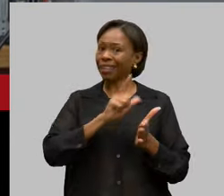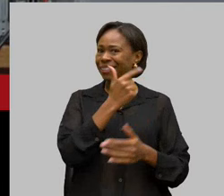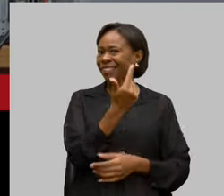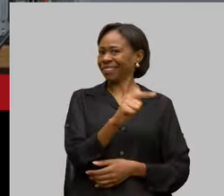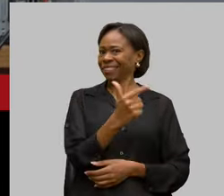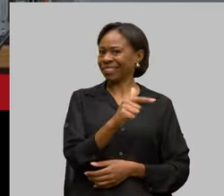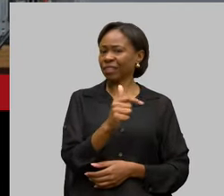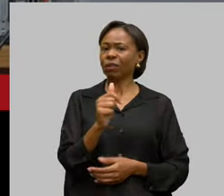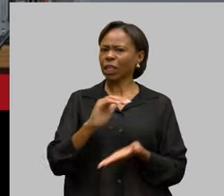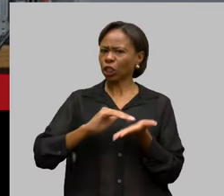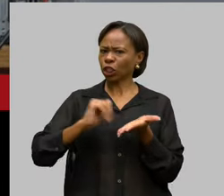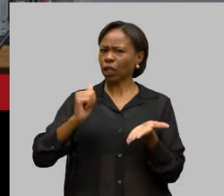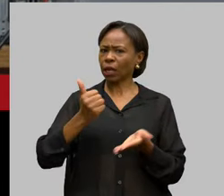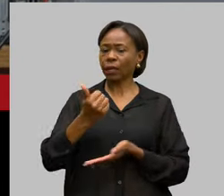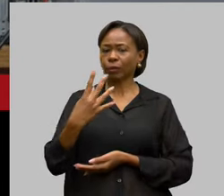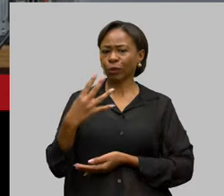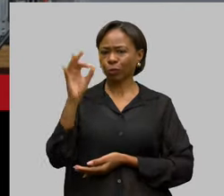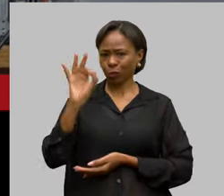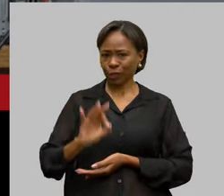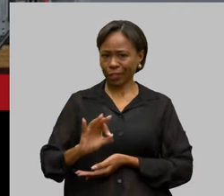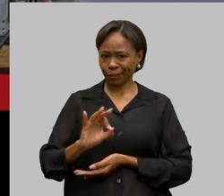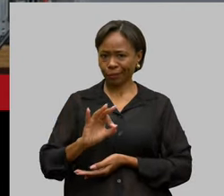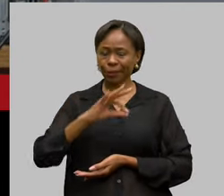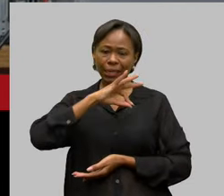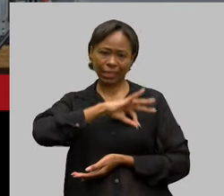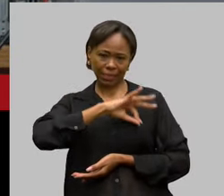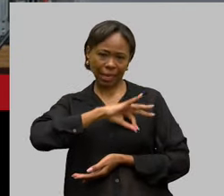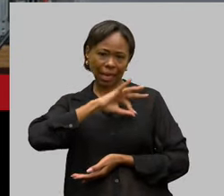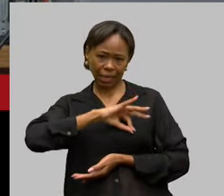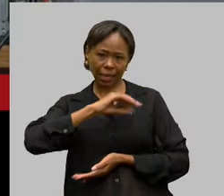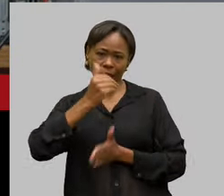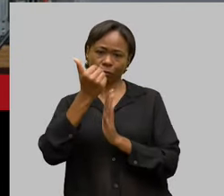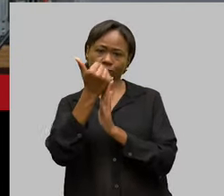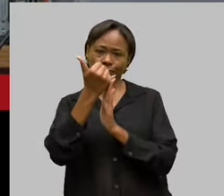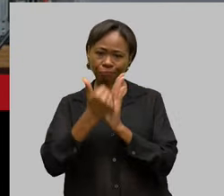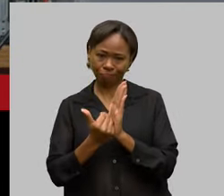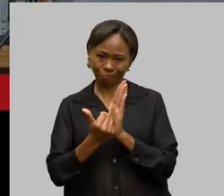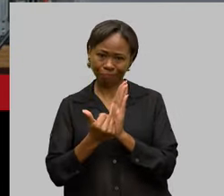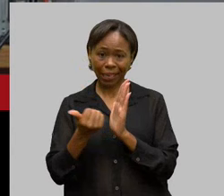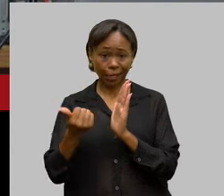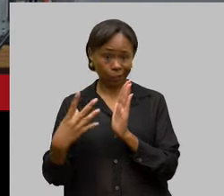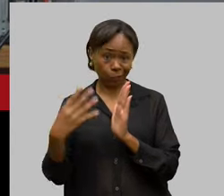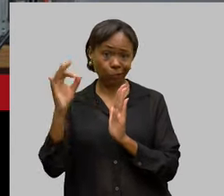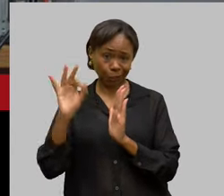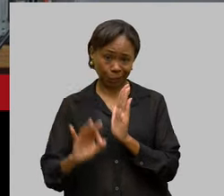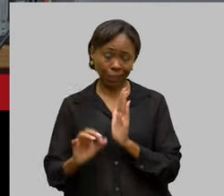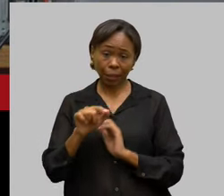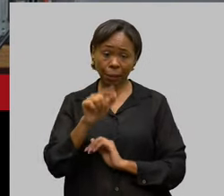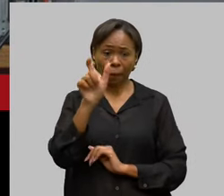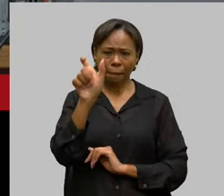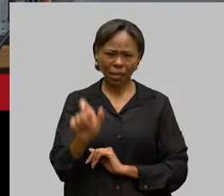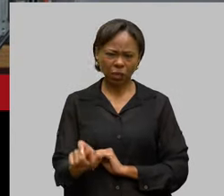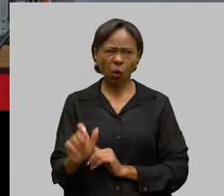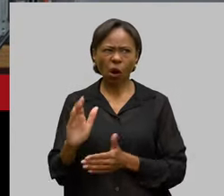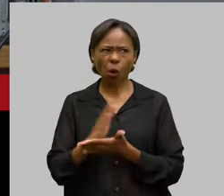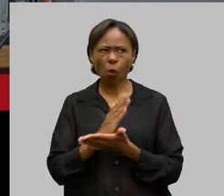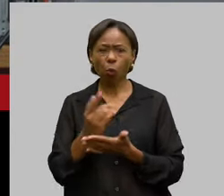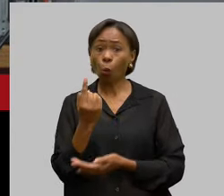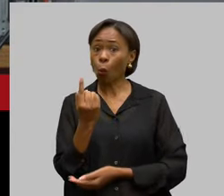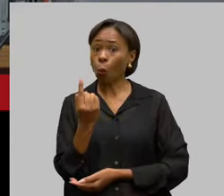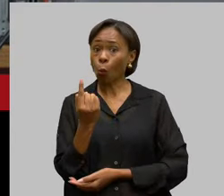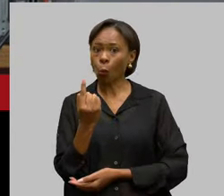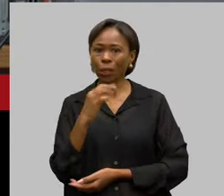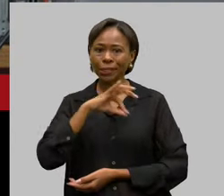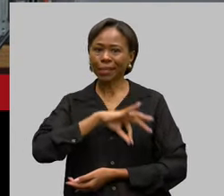14% do do salário por exemplo de uma pessoa ainda mais a que ganha tem Tem lugares que é de um salário mínimo você